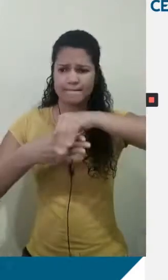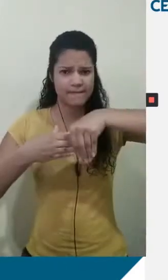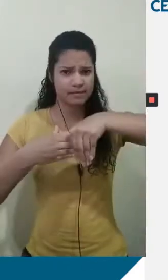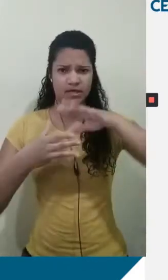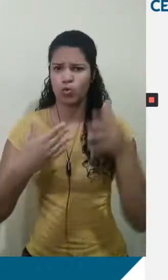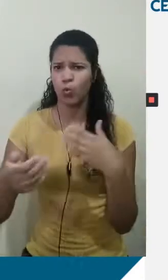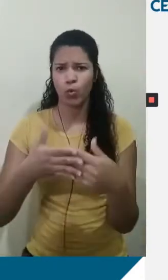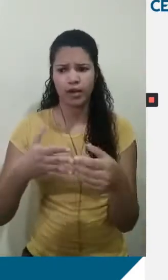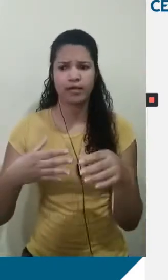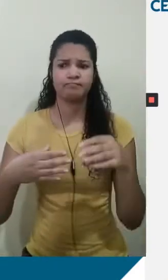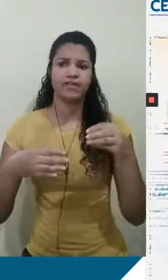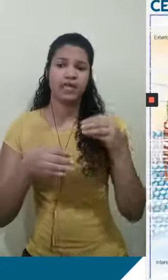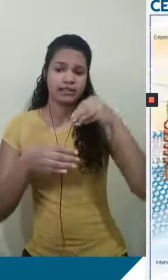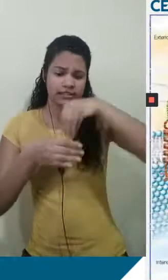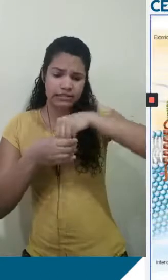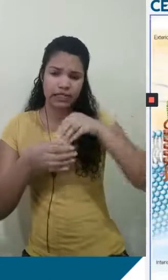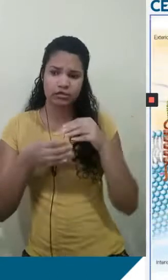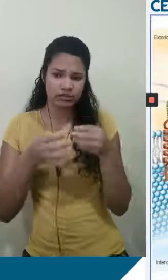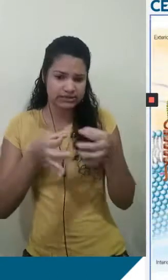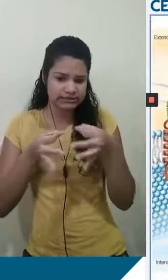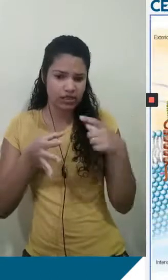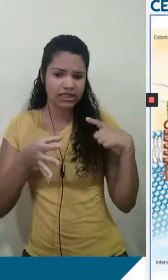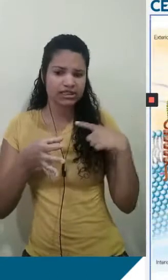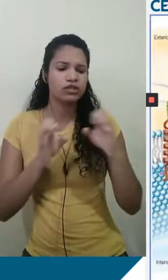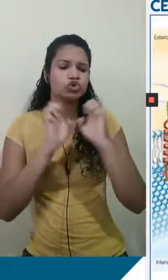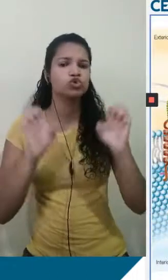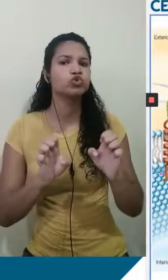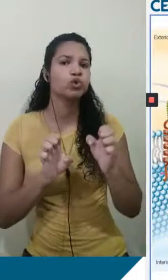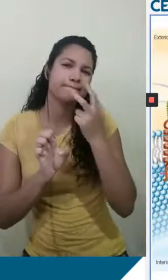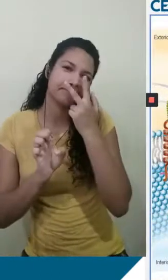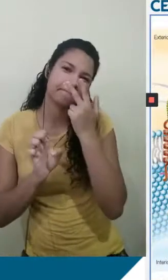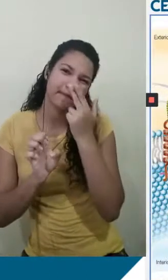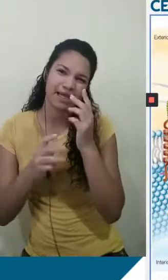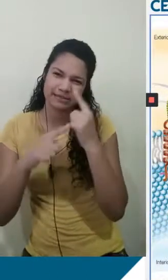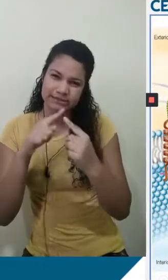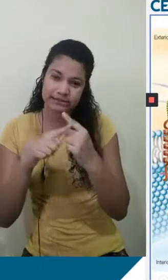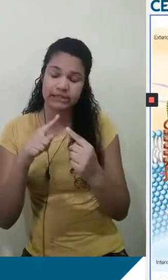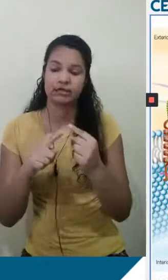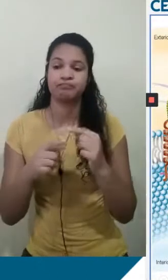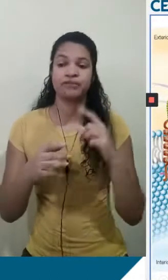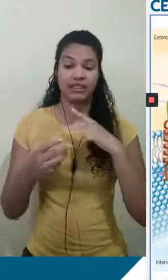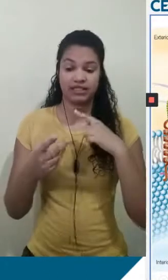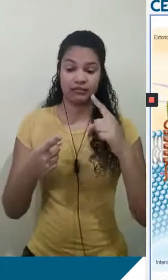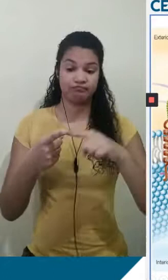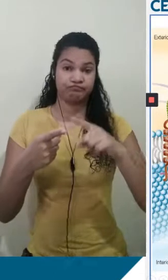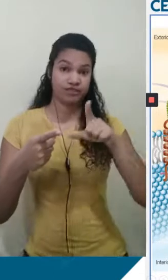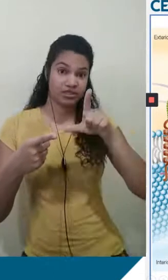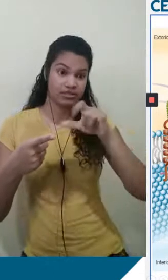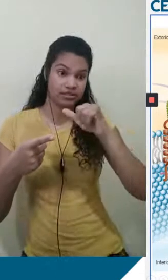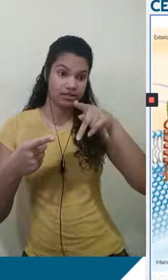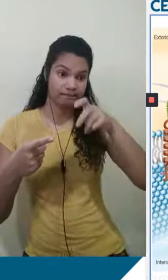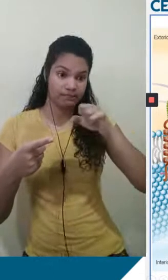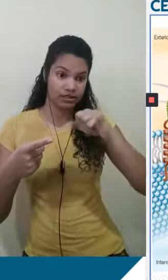em proteínas e em carboidratos. E uma coisa fundamental é a presença de uma